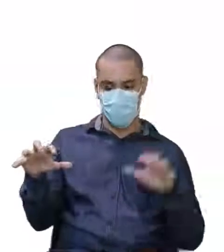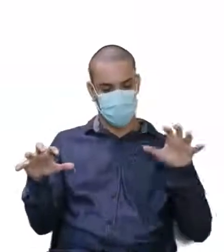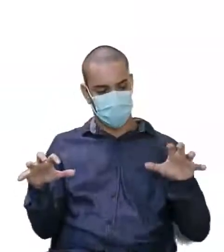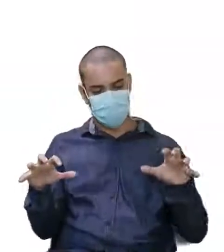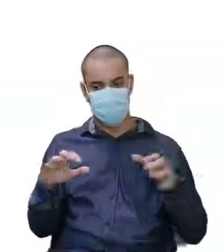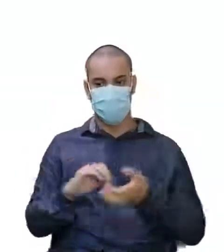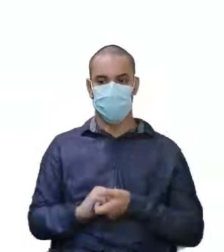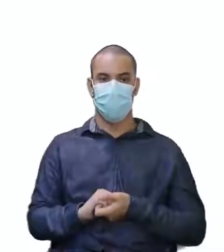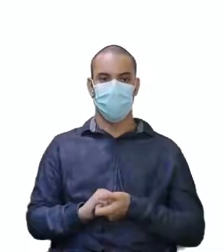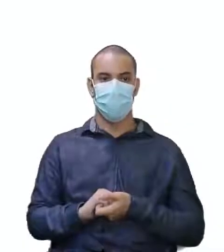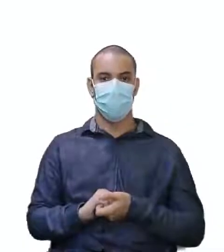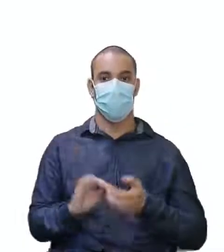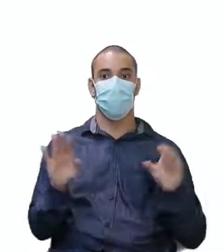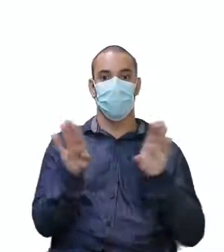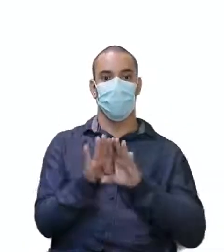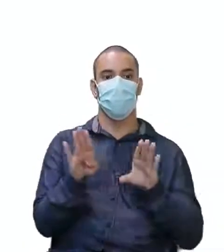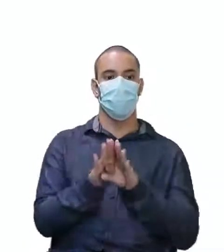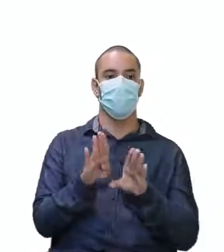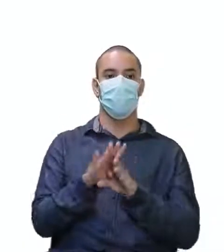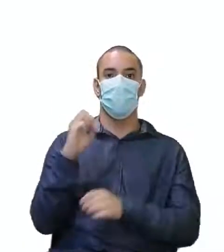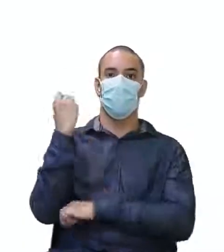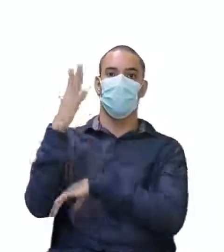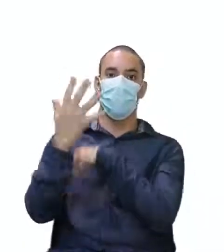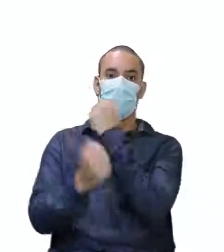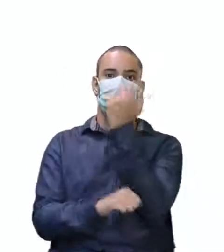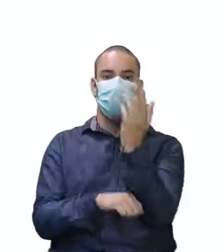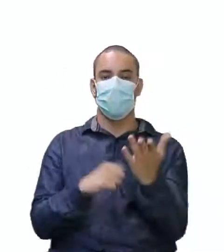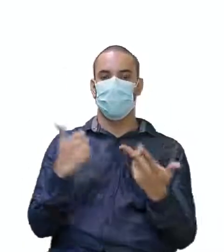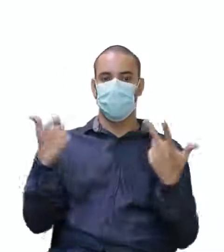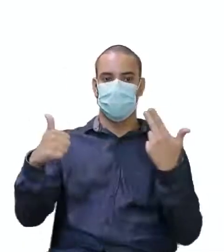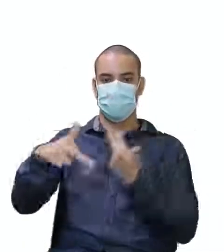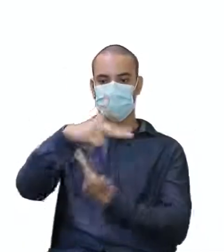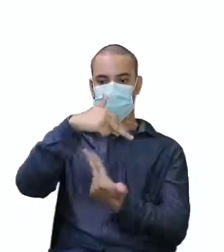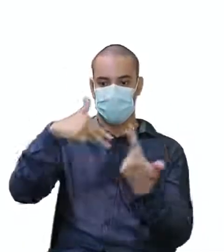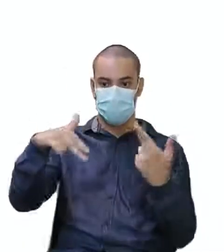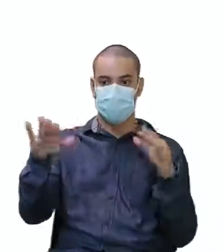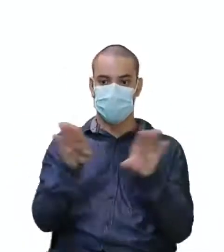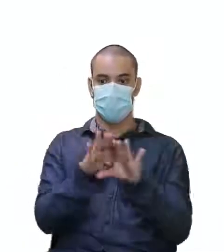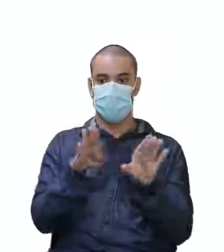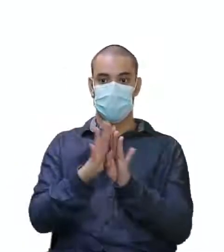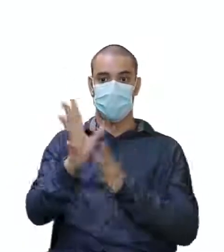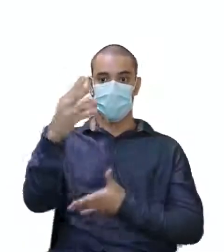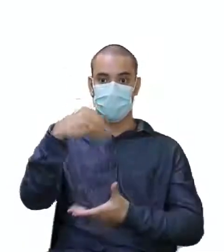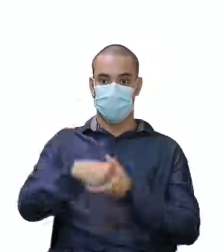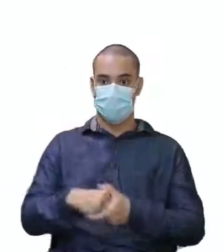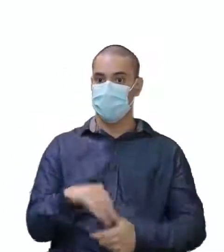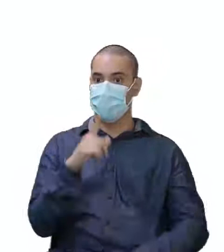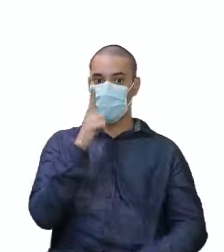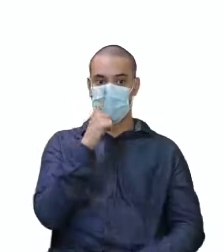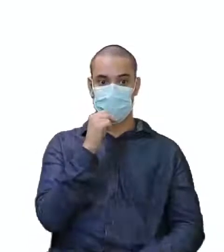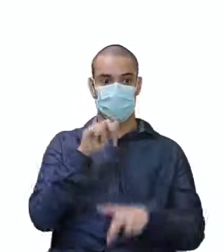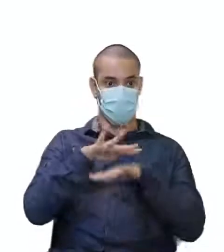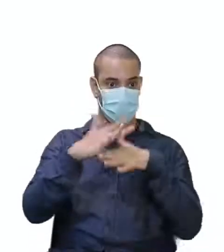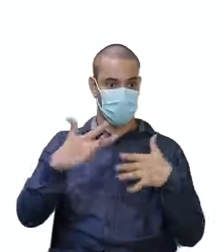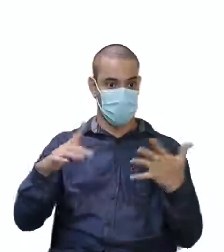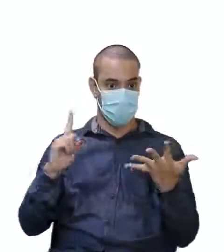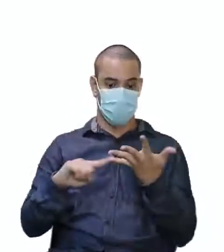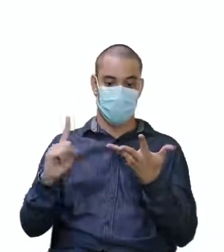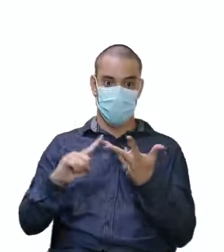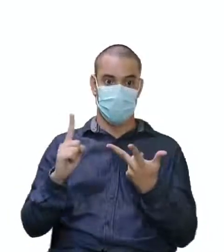Por exemplo, considerar o hábitat de floresta tropical e o fundo marinho. Cada um deles possui diferentes